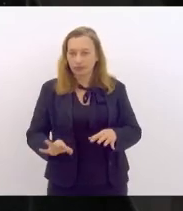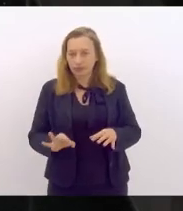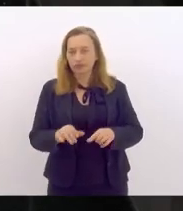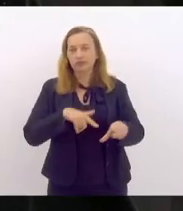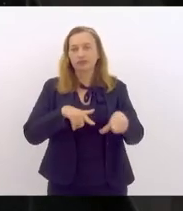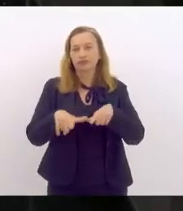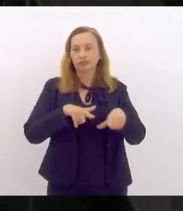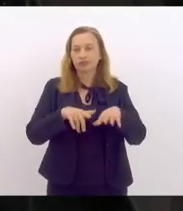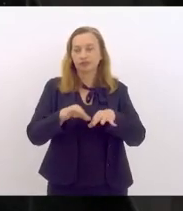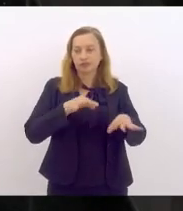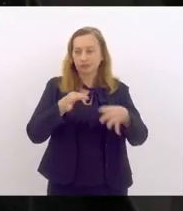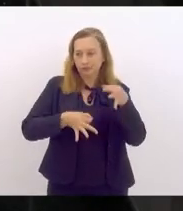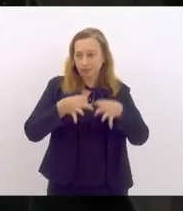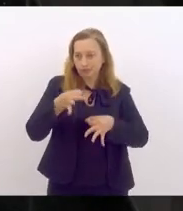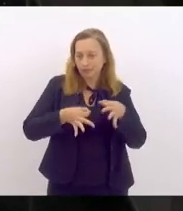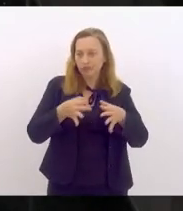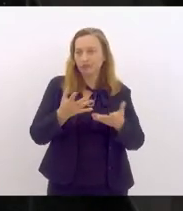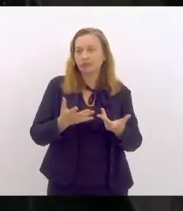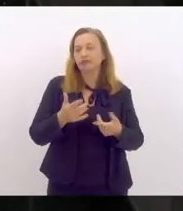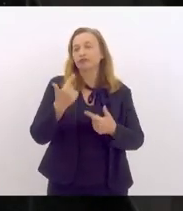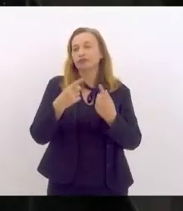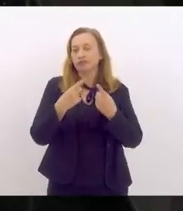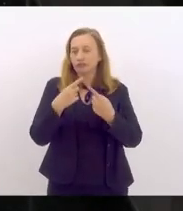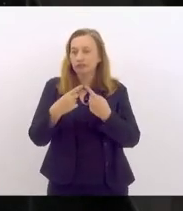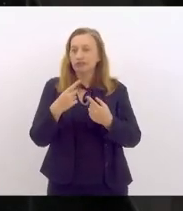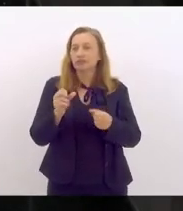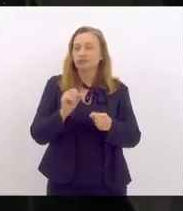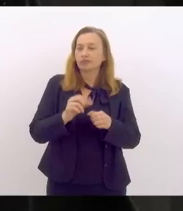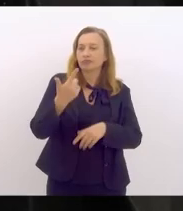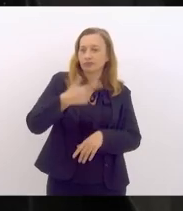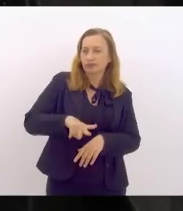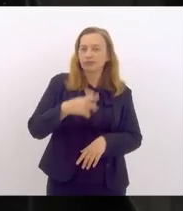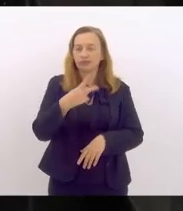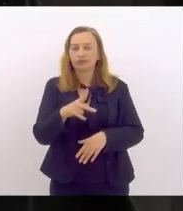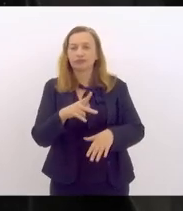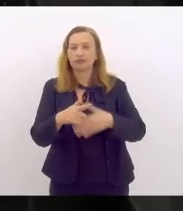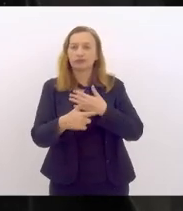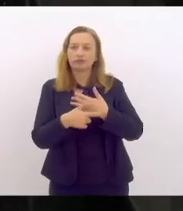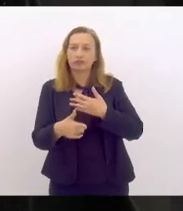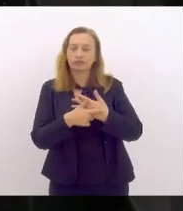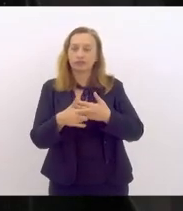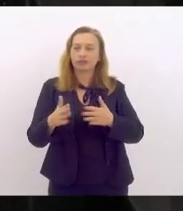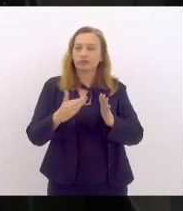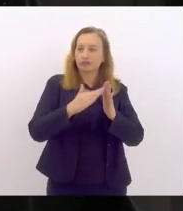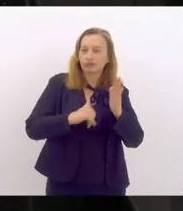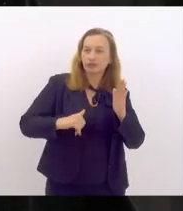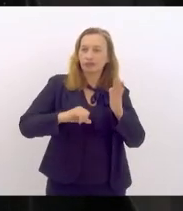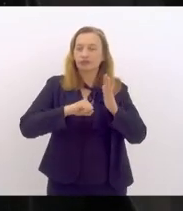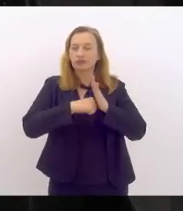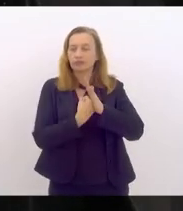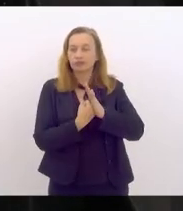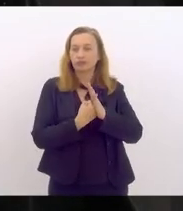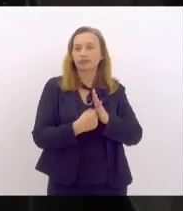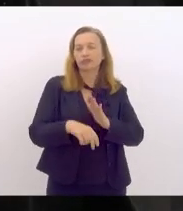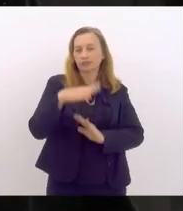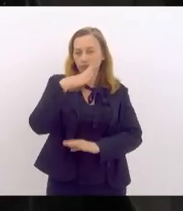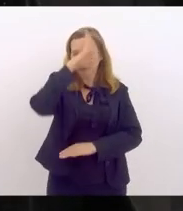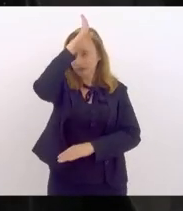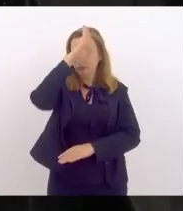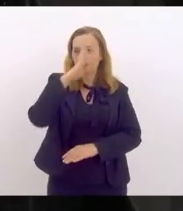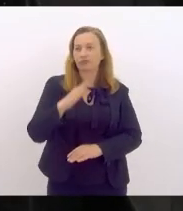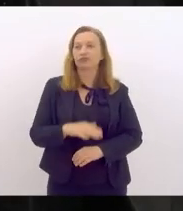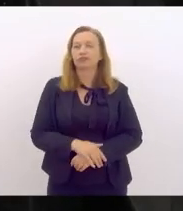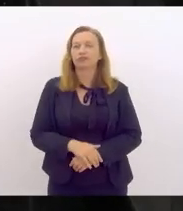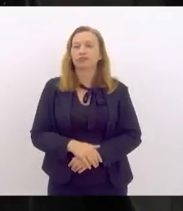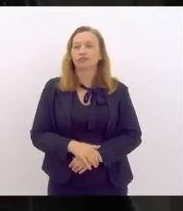LDO 2020 2023 mas que faça de novo a sua parte derrubando o veto de bolsonaro é derrubando esta